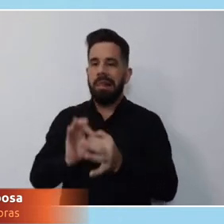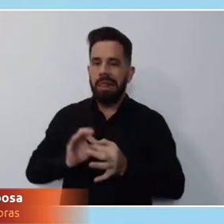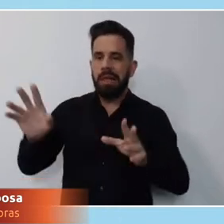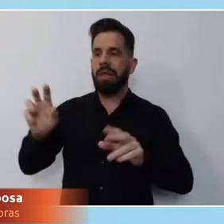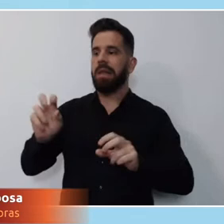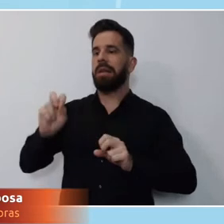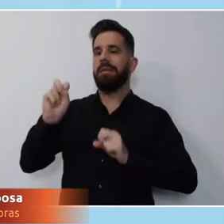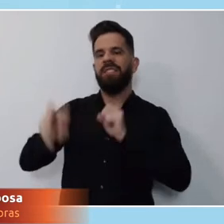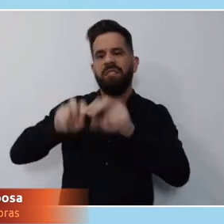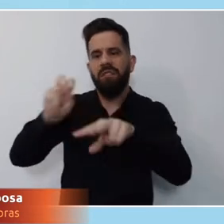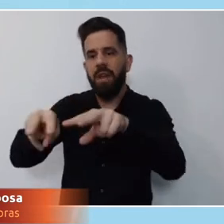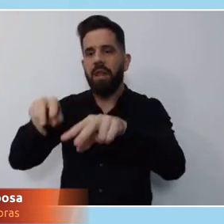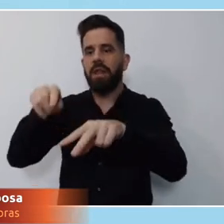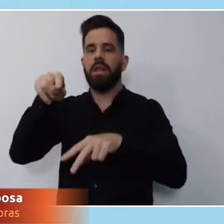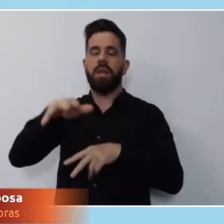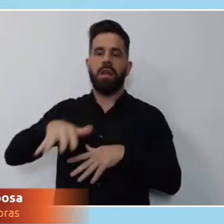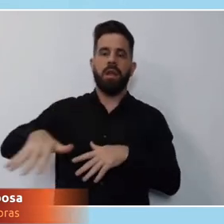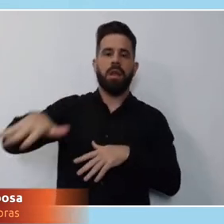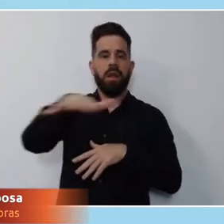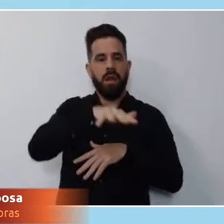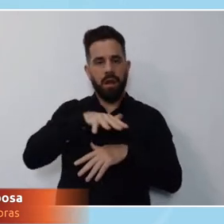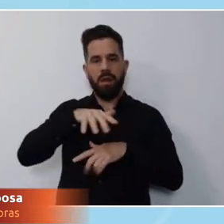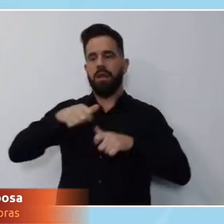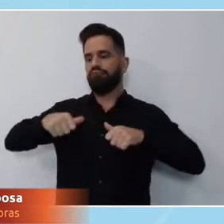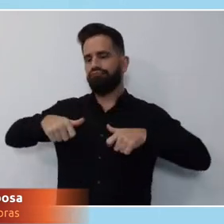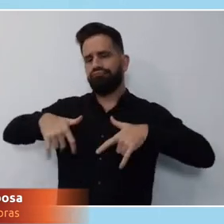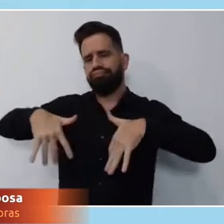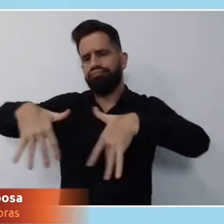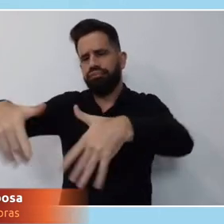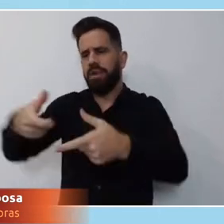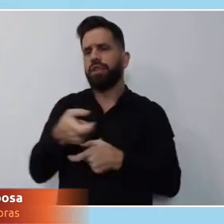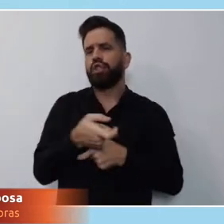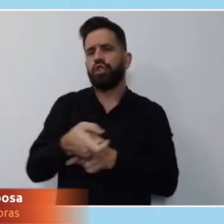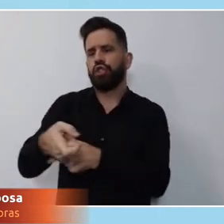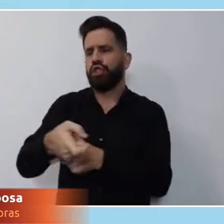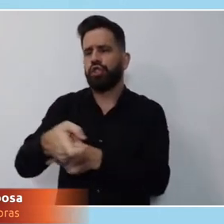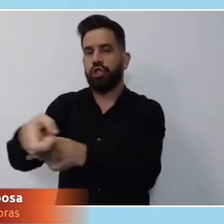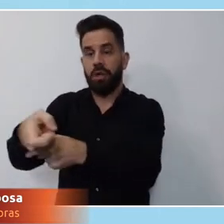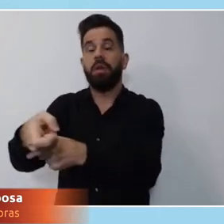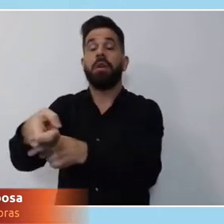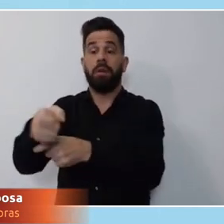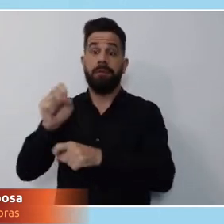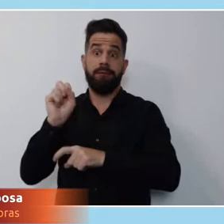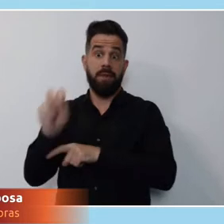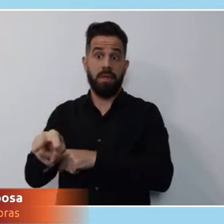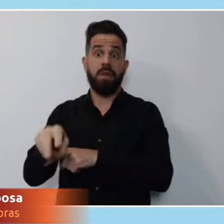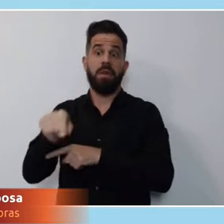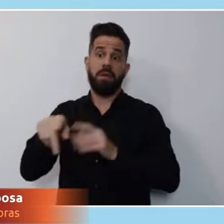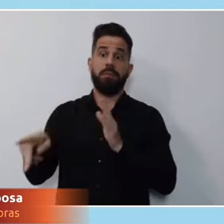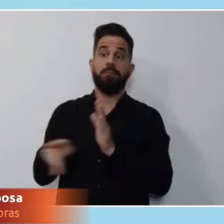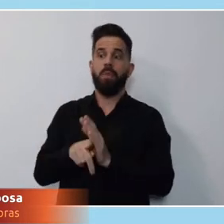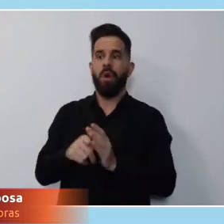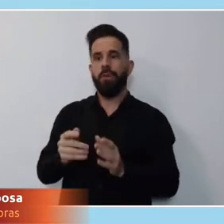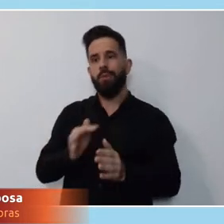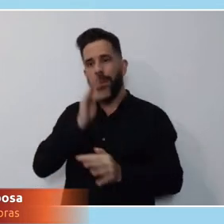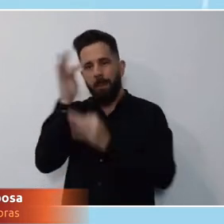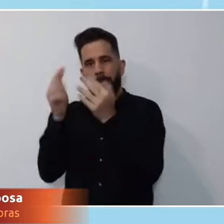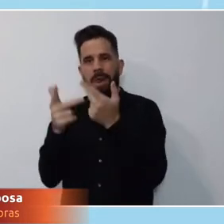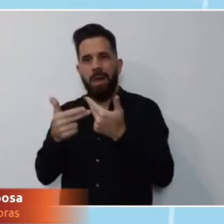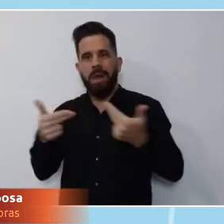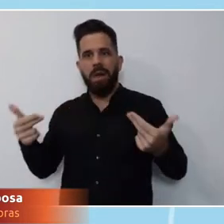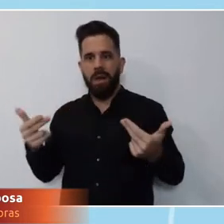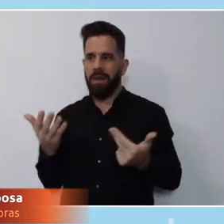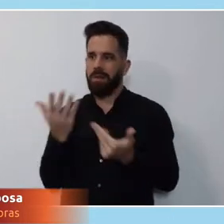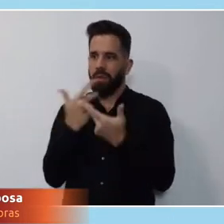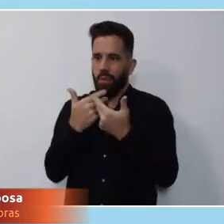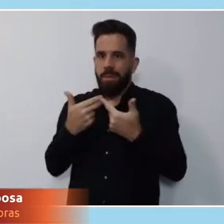que tipo de agrotóxicos poderão ser usados caso esse projeto seja aprovado. Por isso, a gente vai falar sobre esse